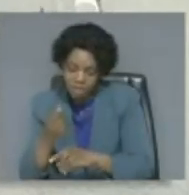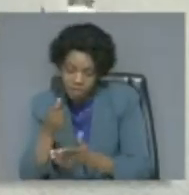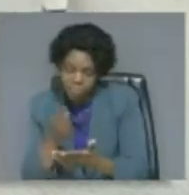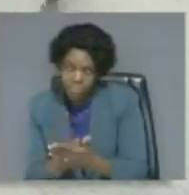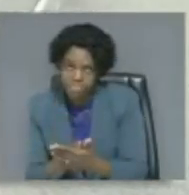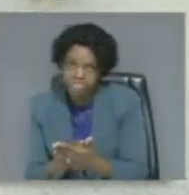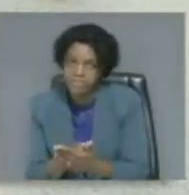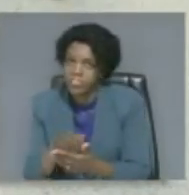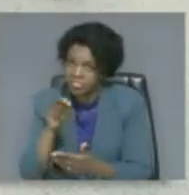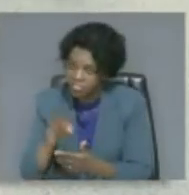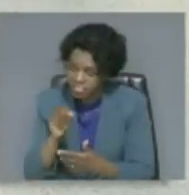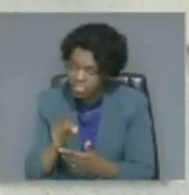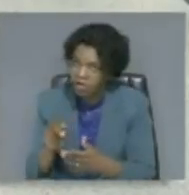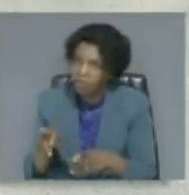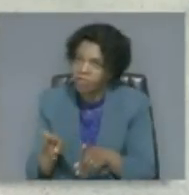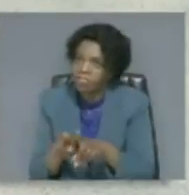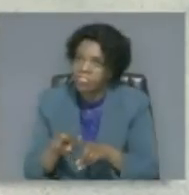financiamento, a sua